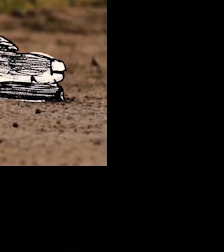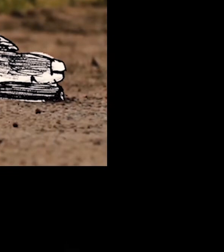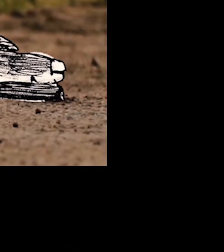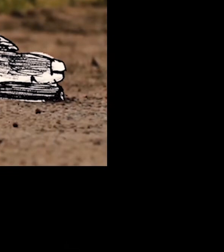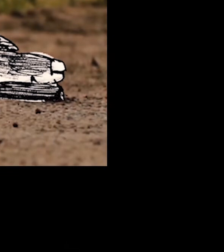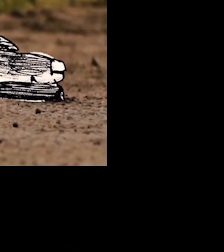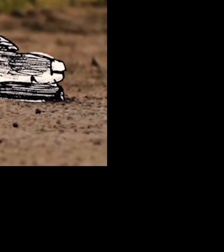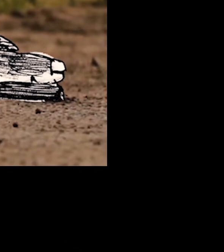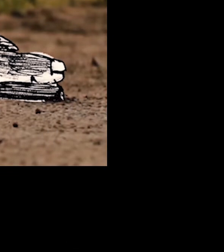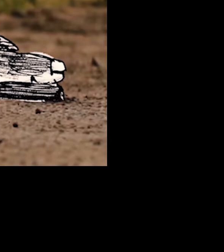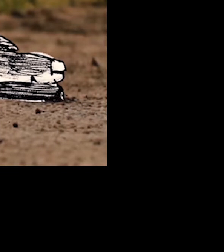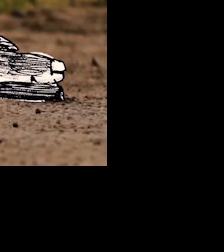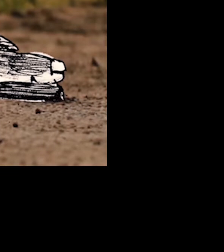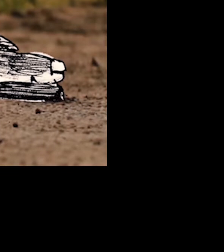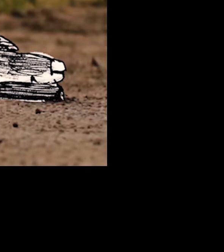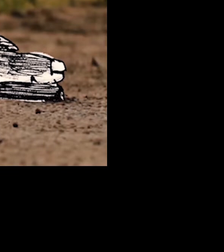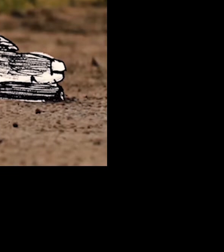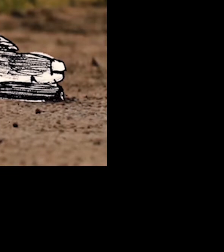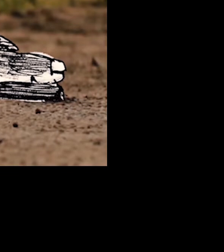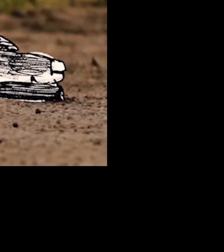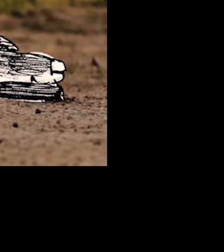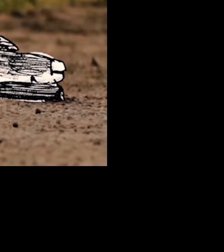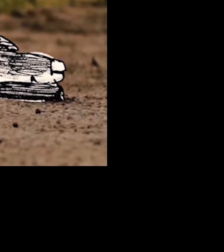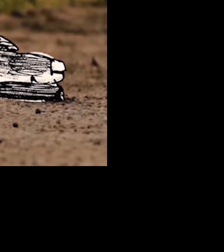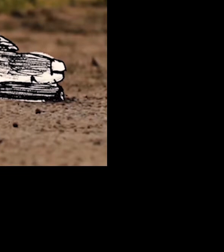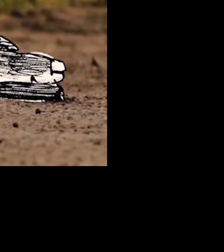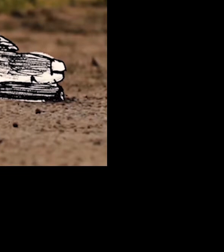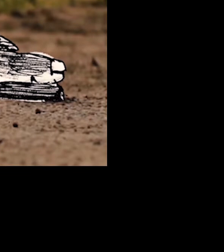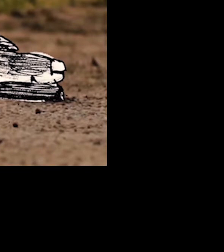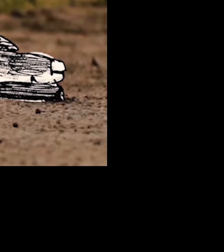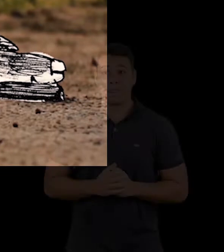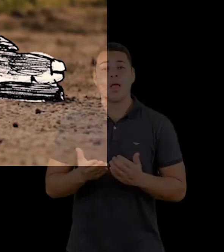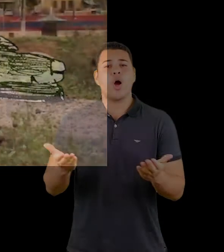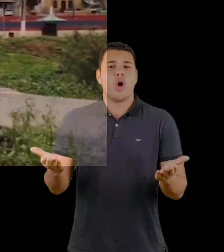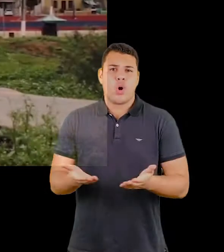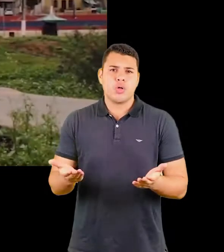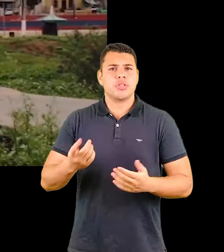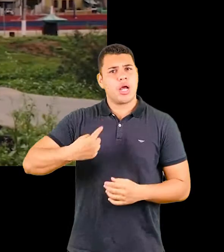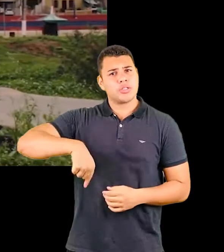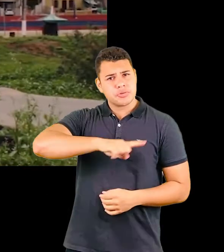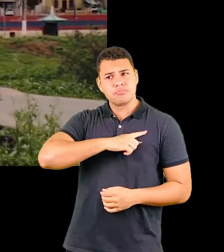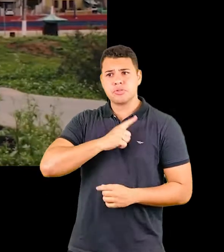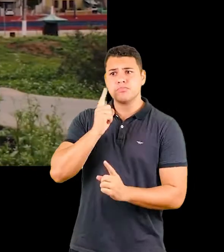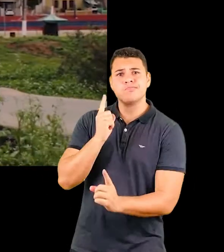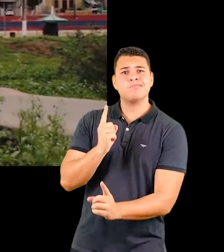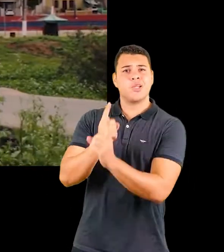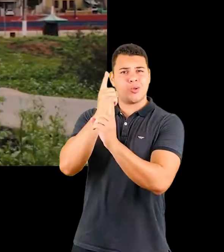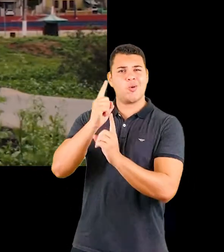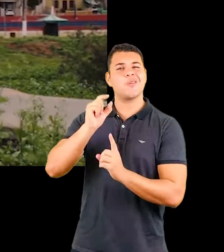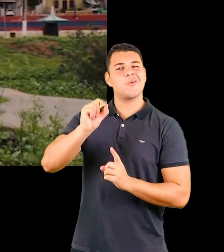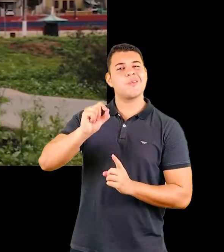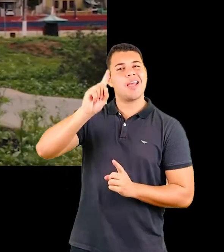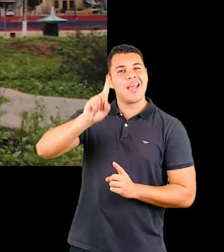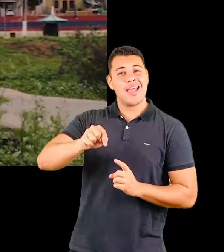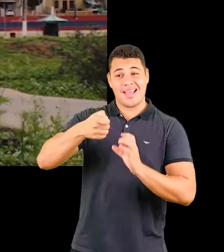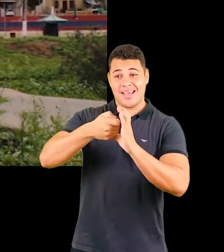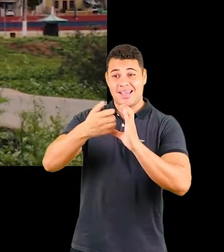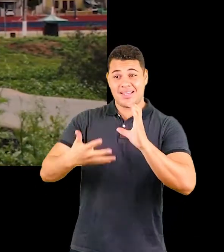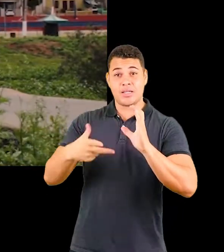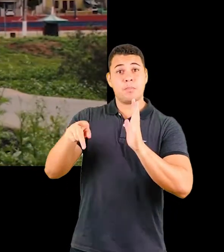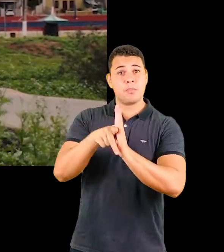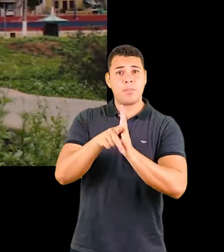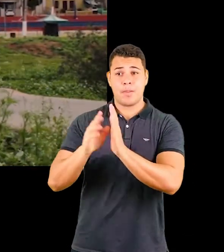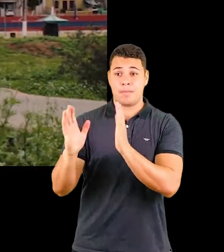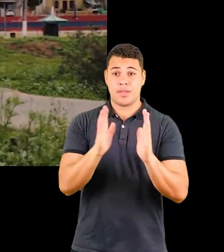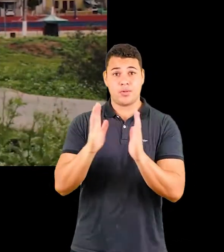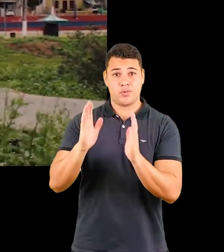caboclo caminhando pelas ruas da cidade de Paudalho, zona da Mata Norte de Pernambuco. Hoje, conseguimos observar o reflexo